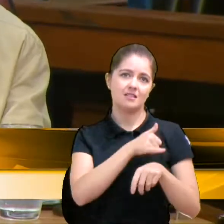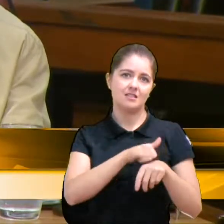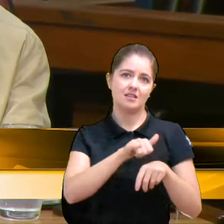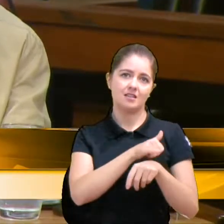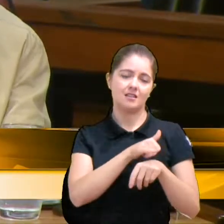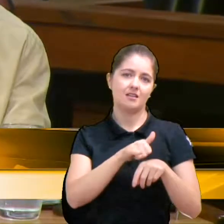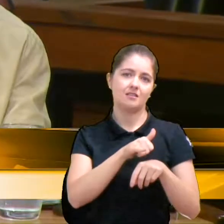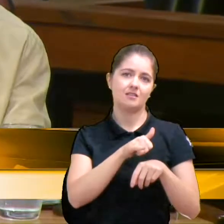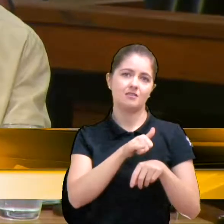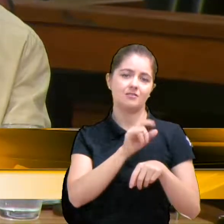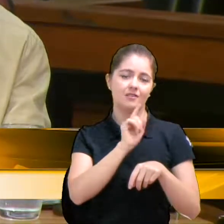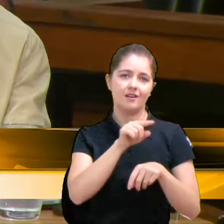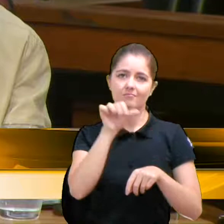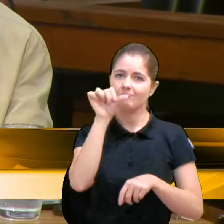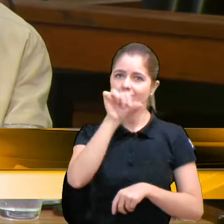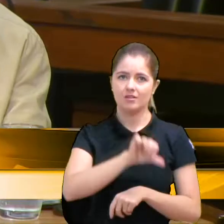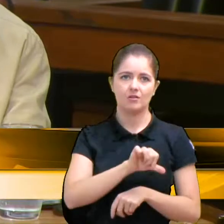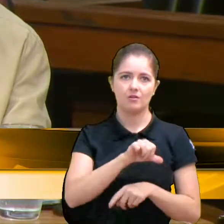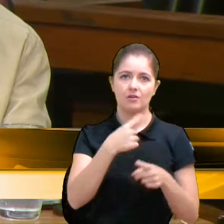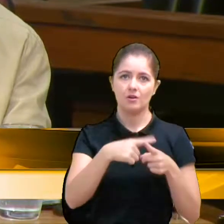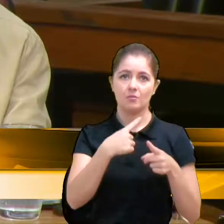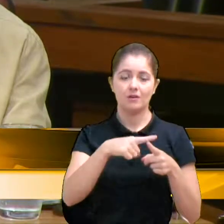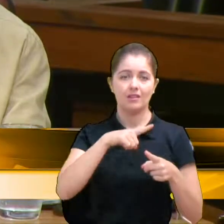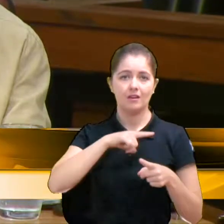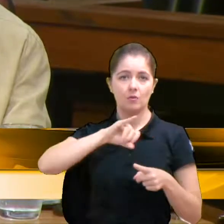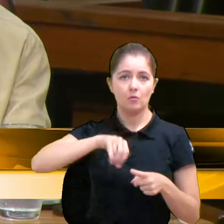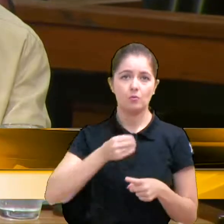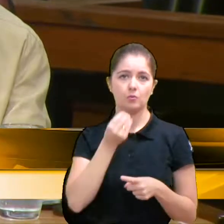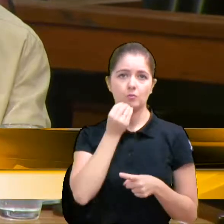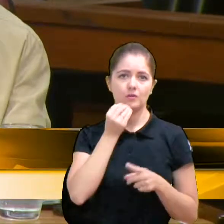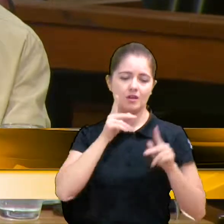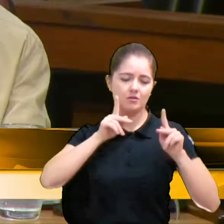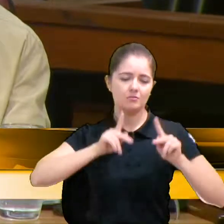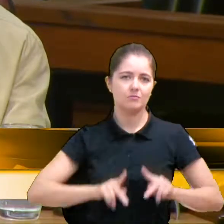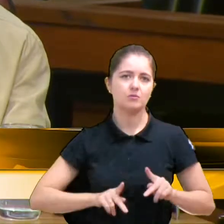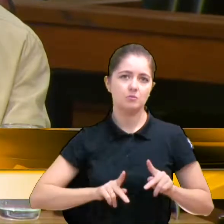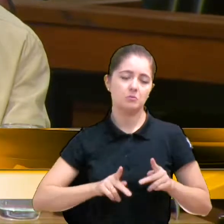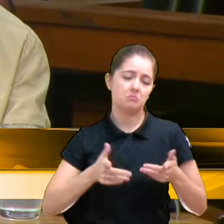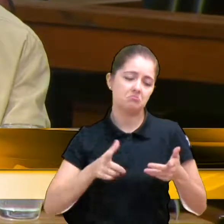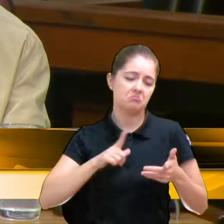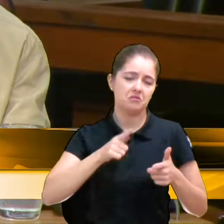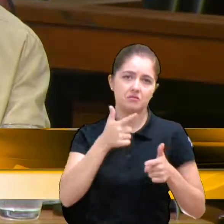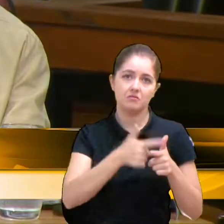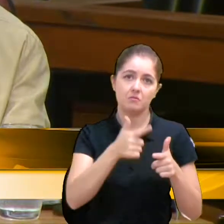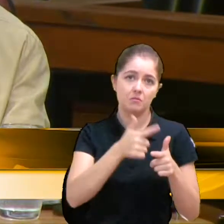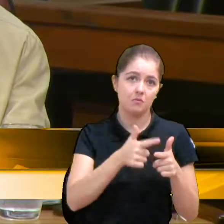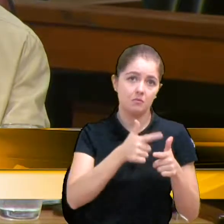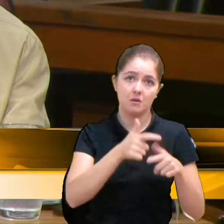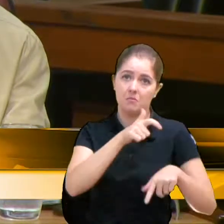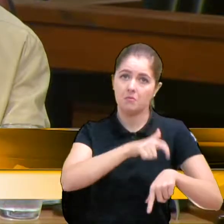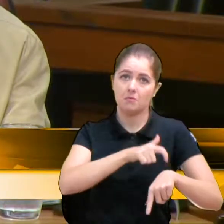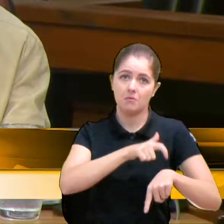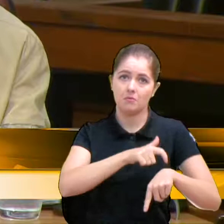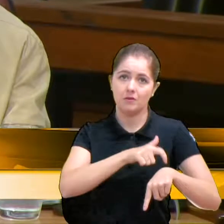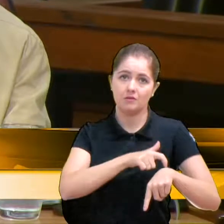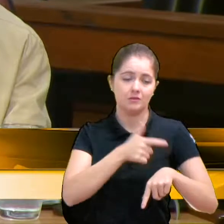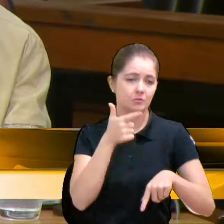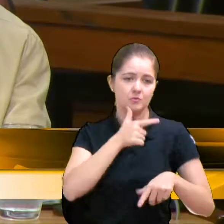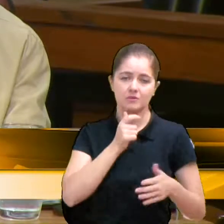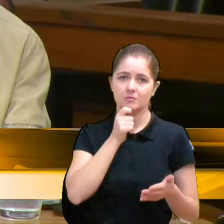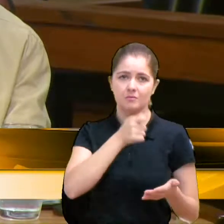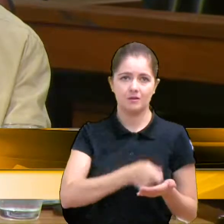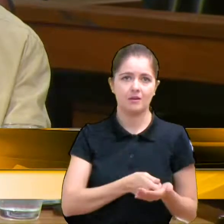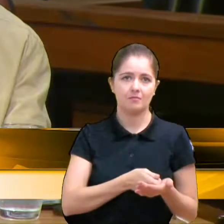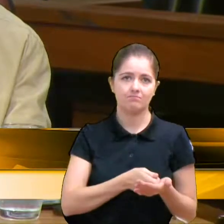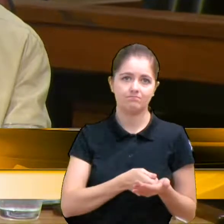estamos tirando a oportunidade de alguém que por algum infortúnio momentâneo se viu inadimplente.